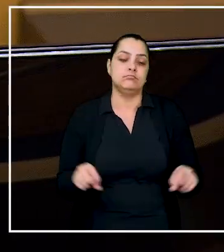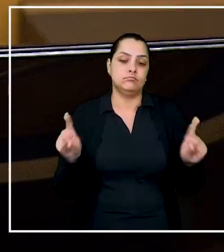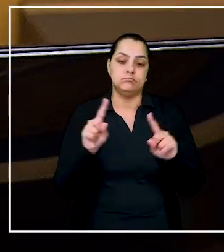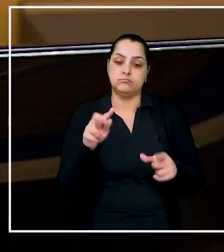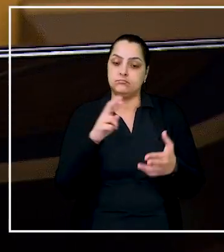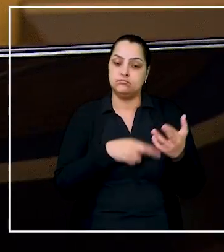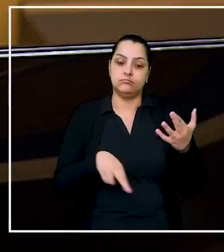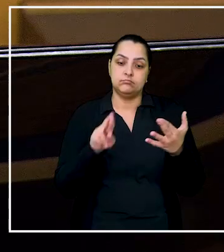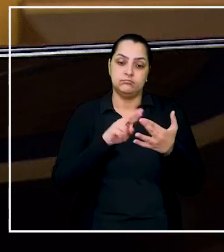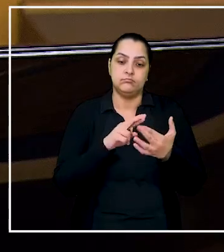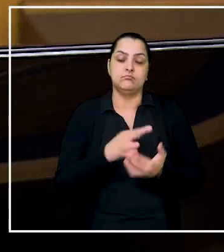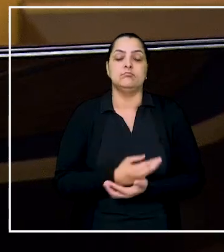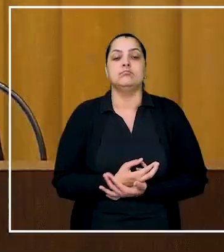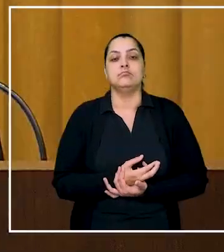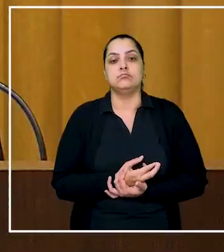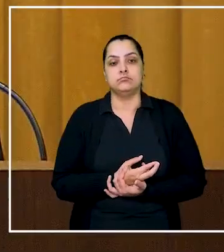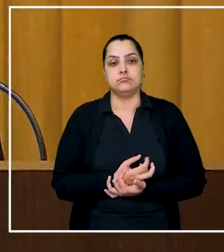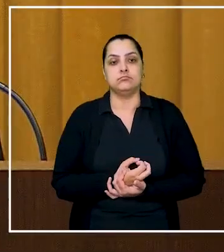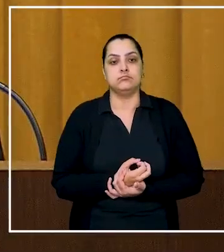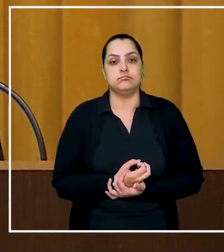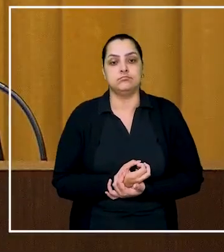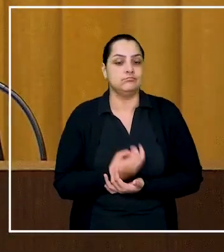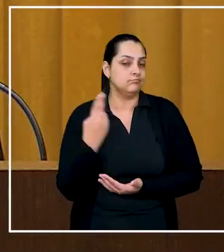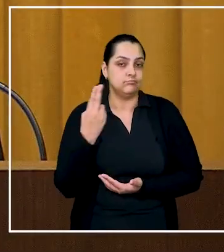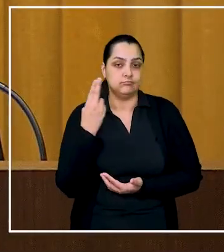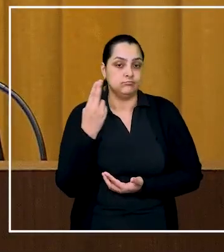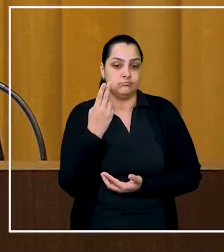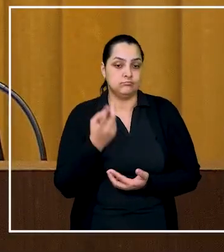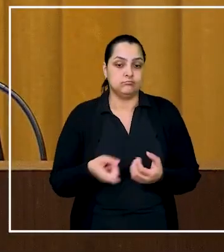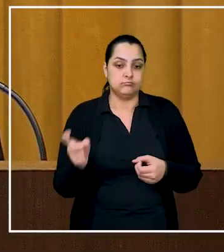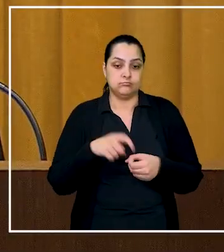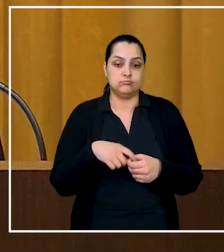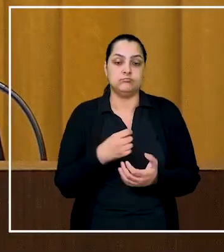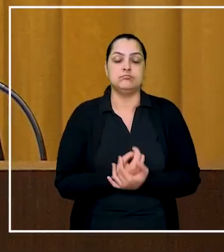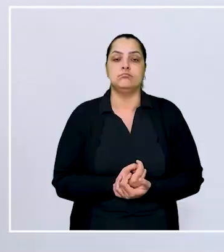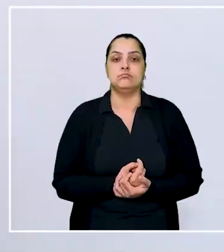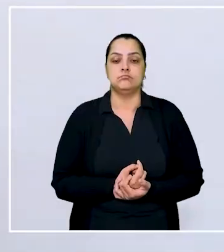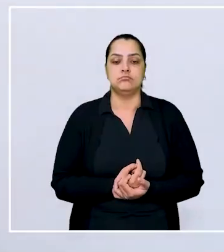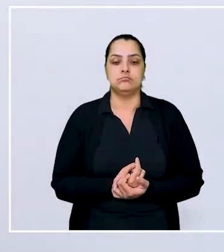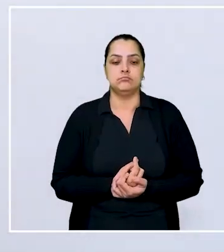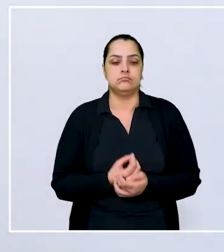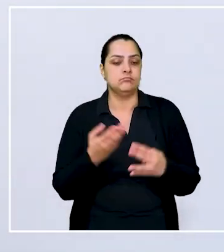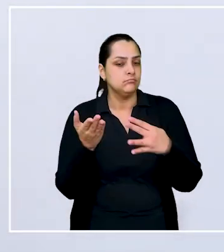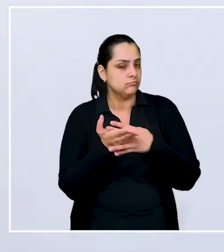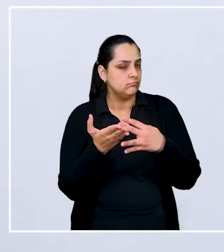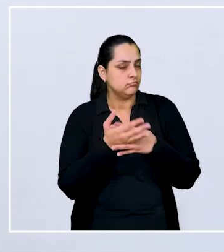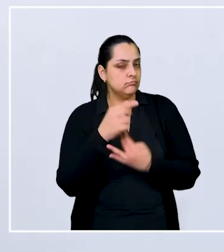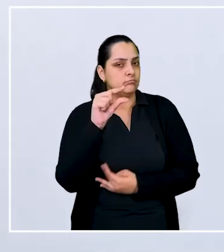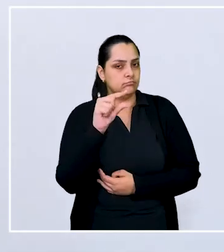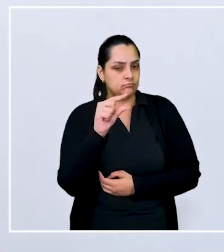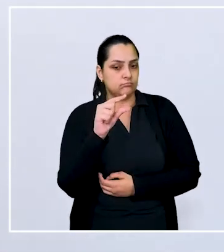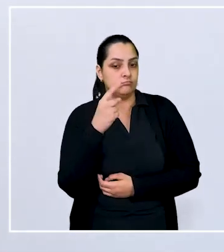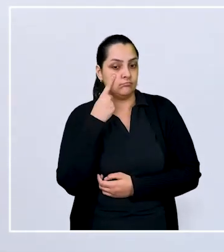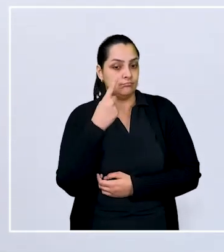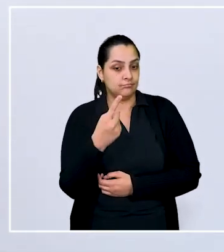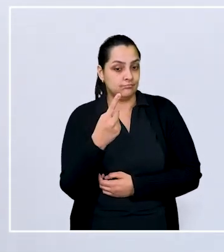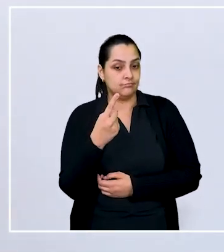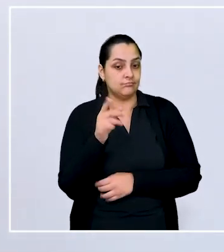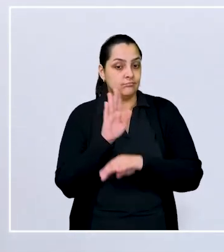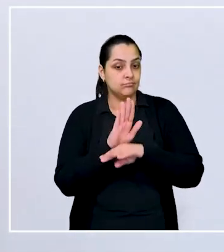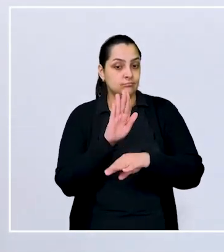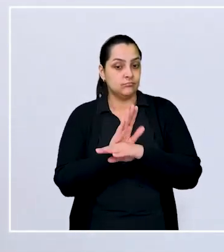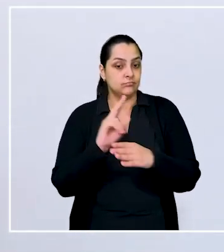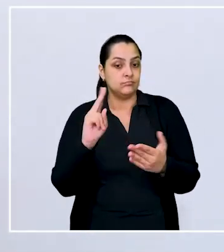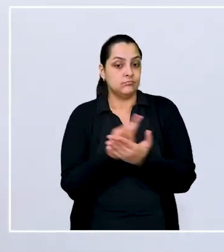individuais rejeitou o recurso do ex-vendedor. Não cabe mais recurso. Vamos para um breve intervalo e logo mais você vai